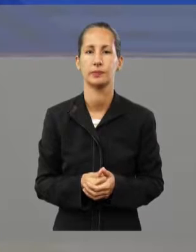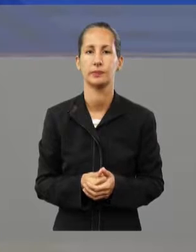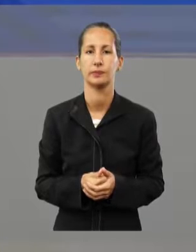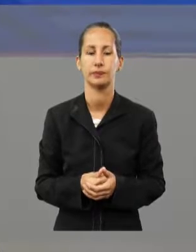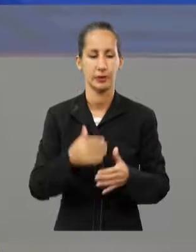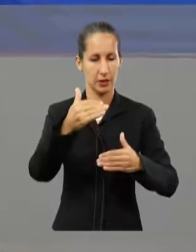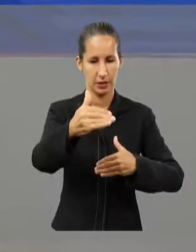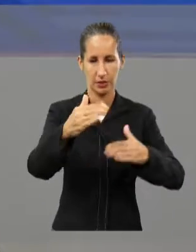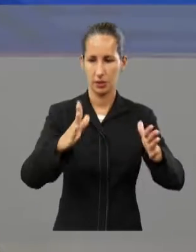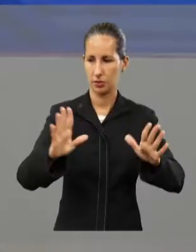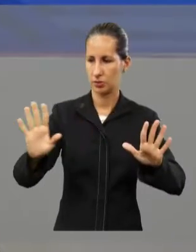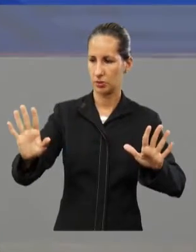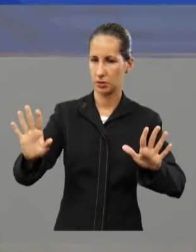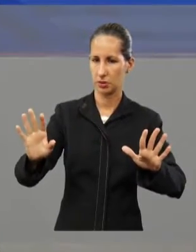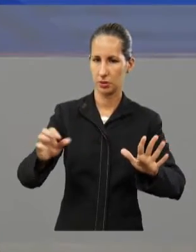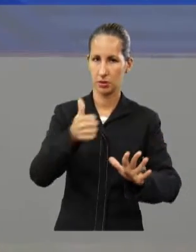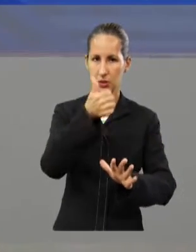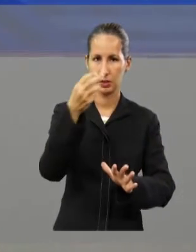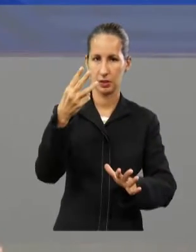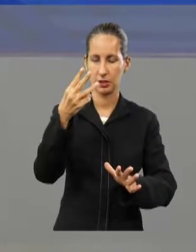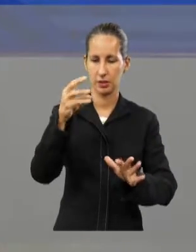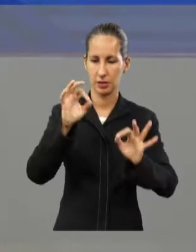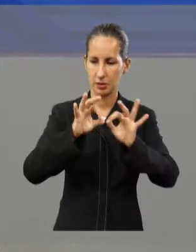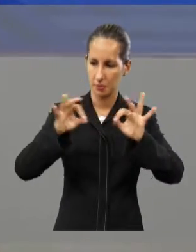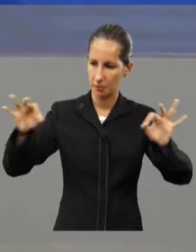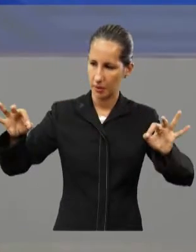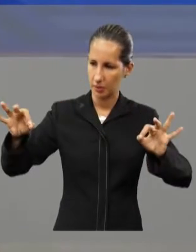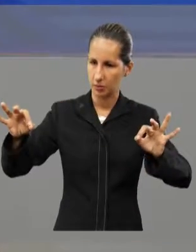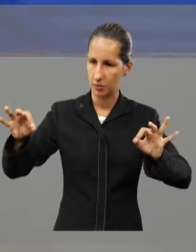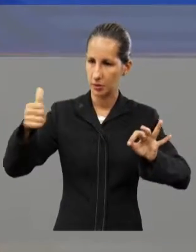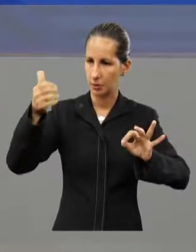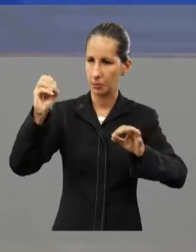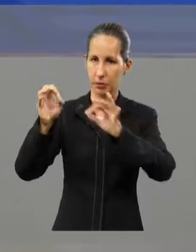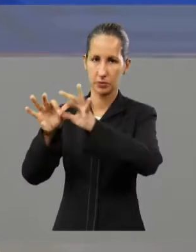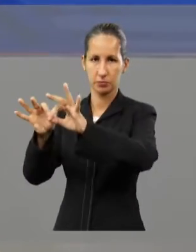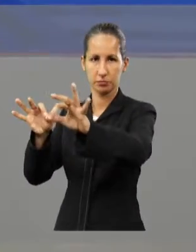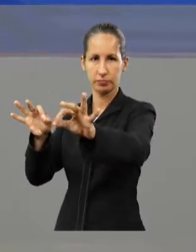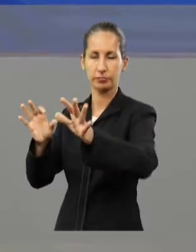era um salãozinho de 13 metros por 10.